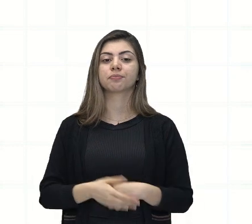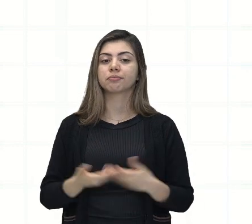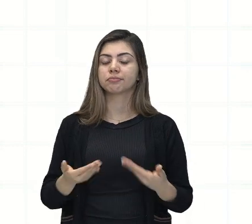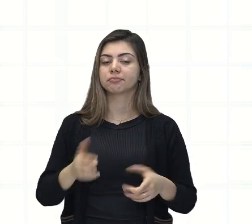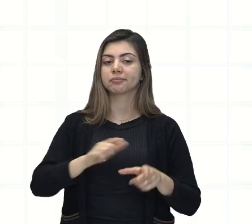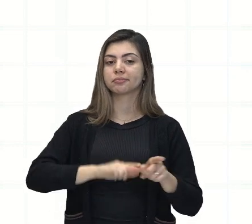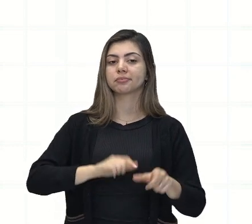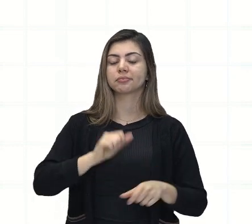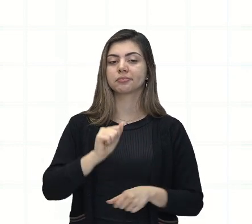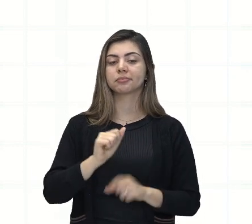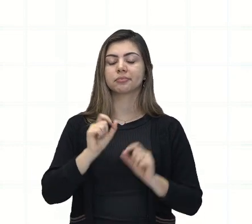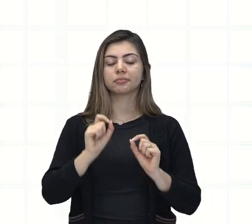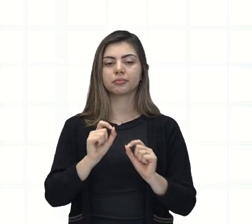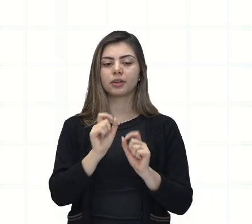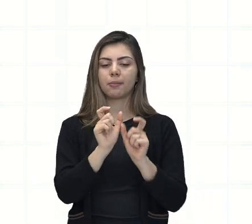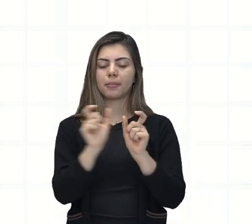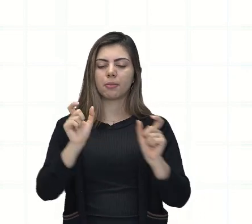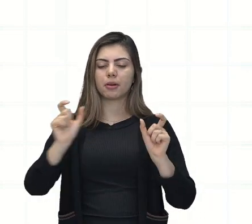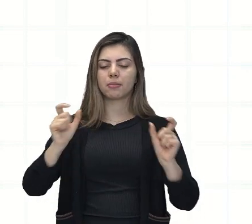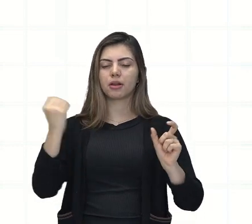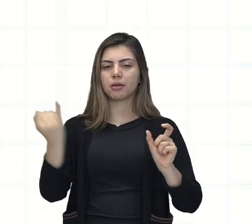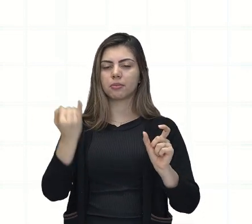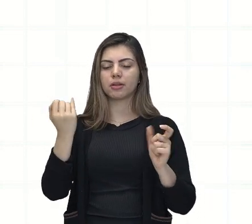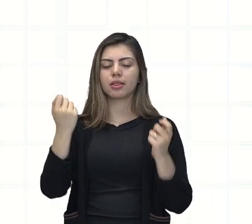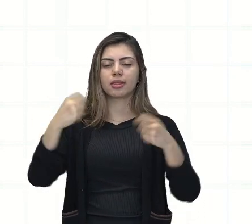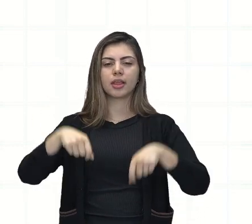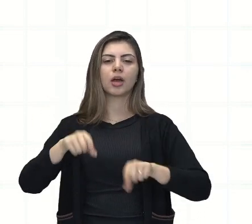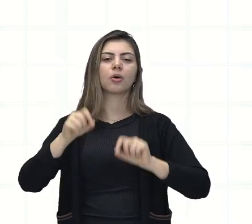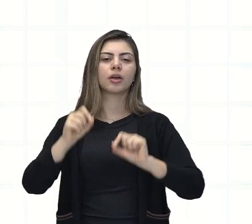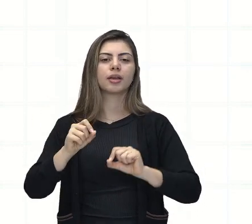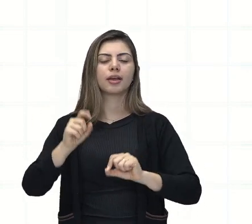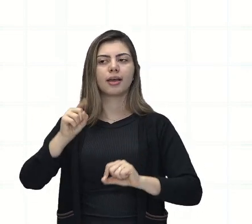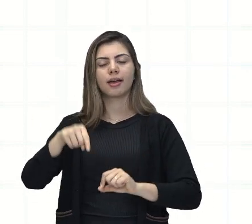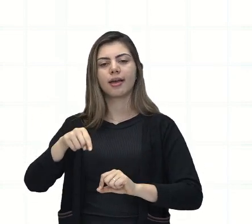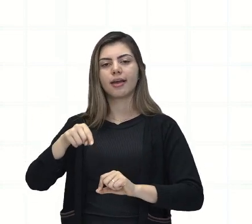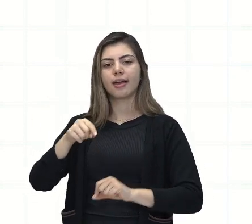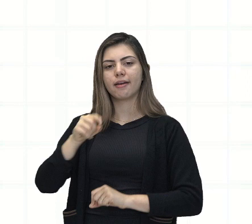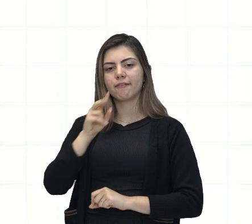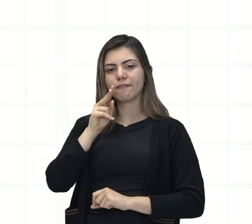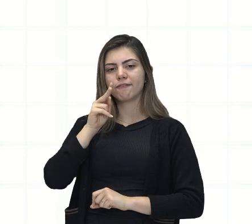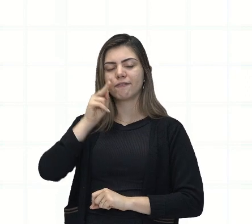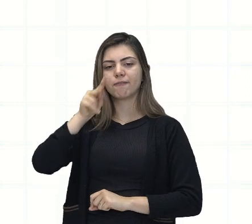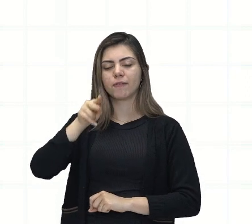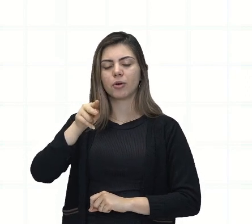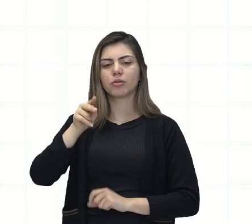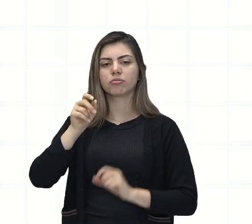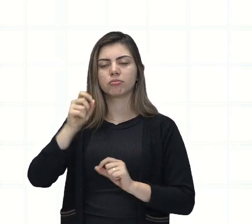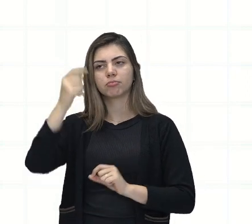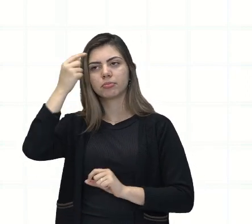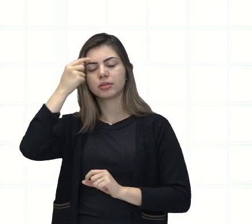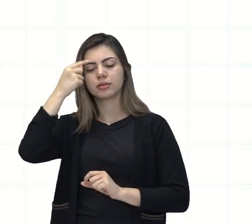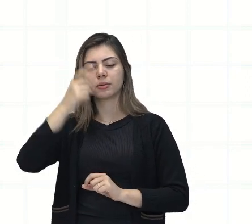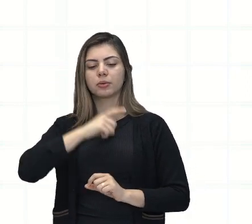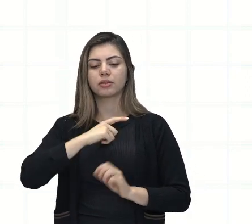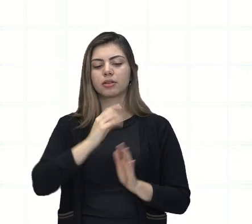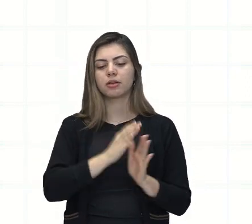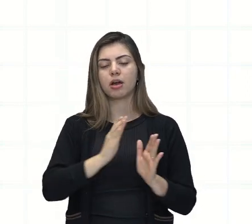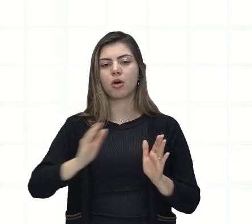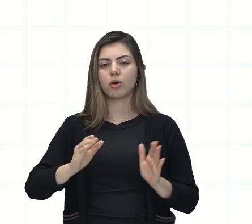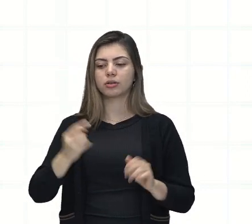A para intensificar essa ideia de ordem,